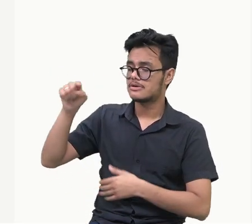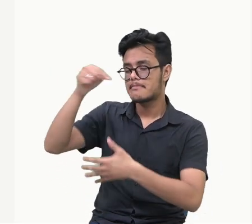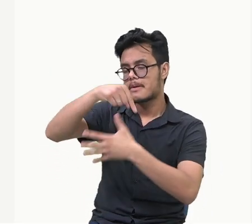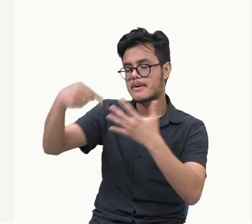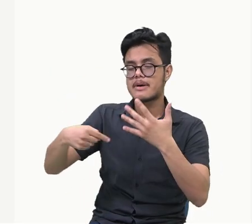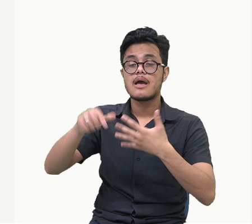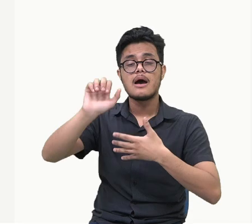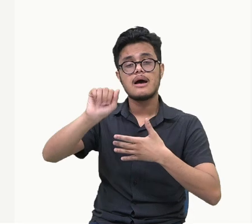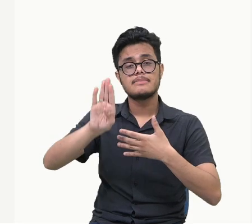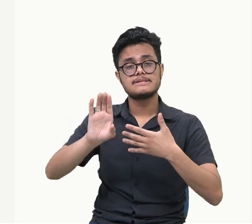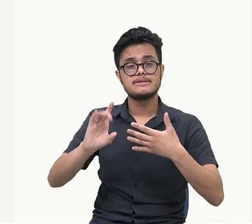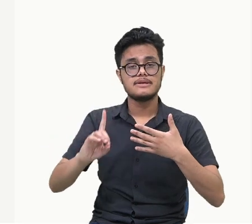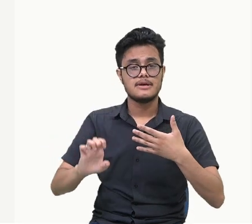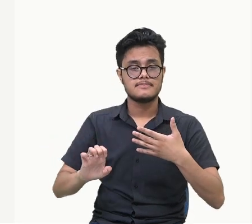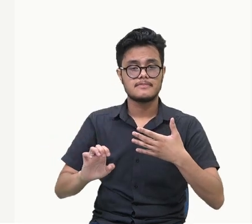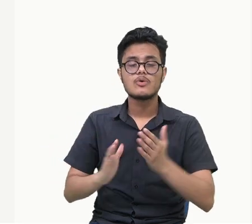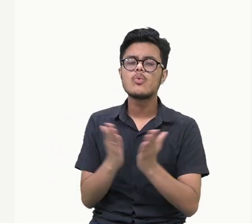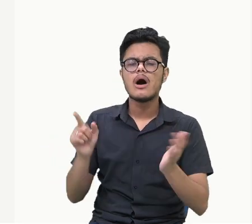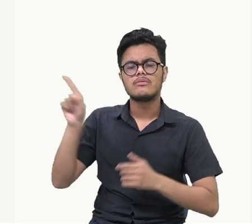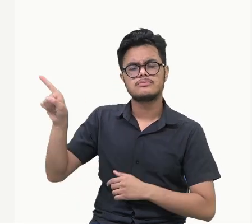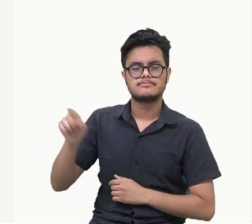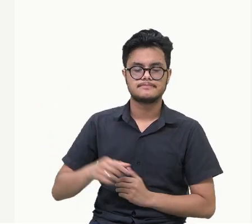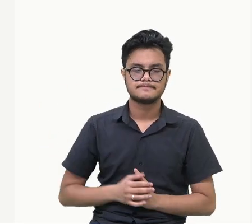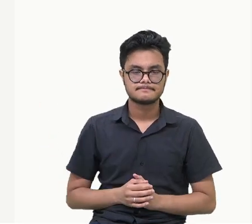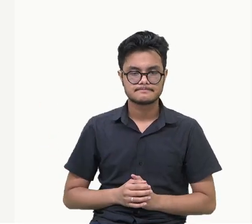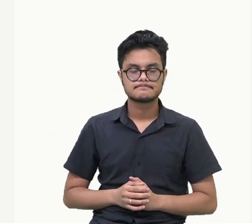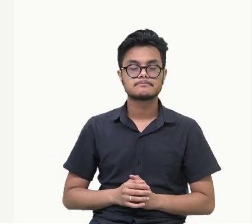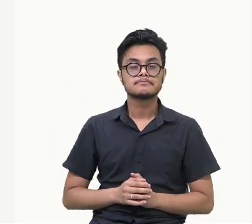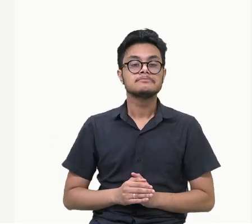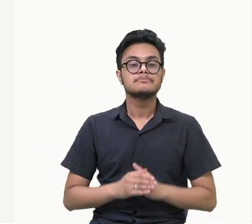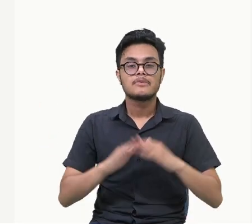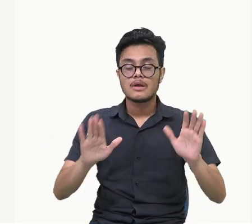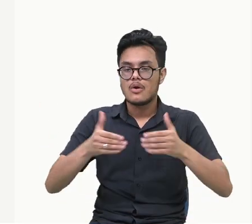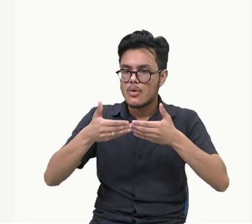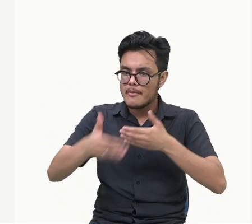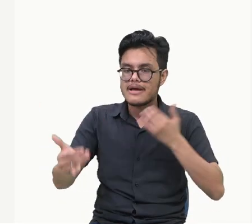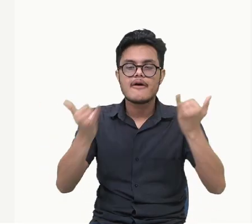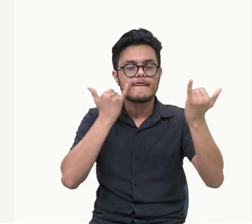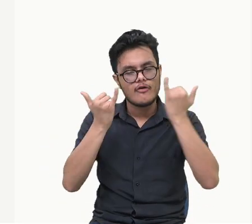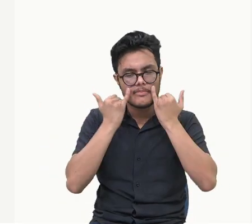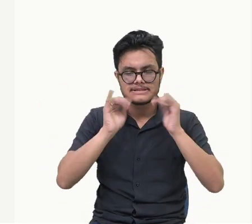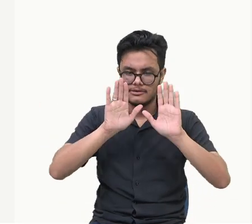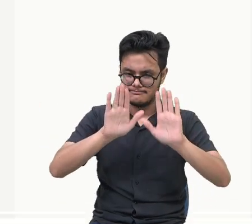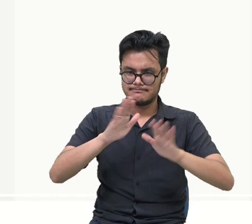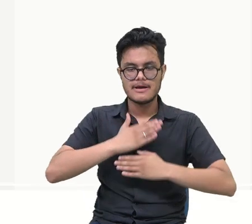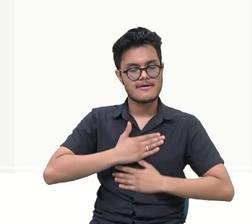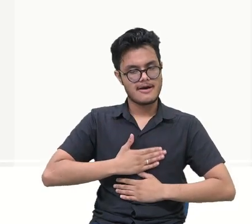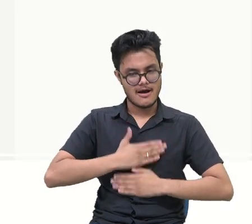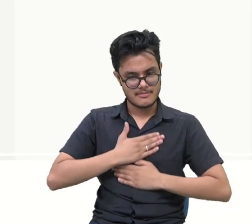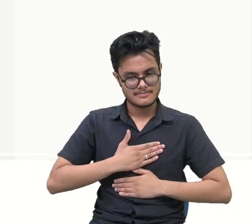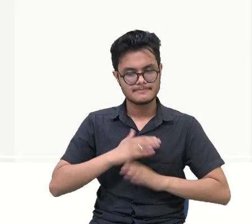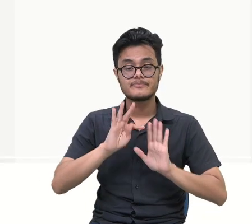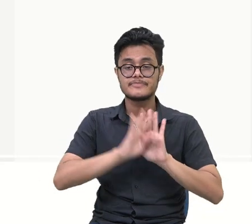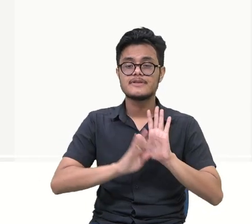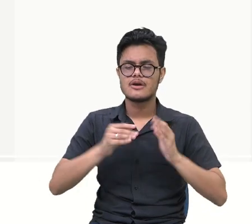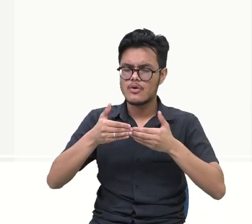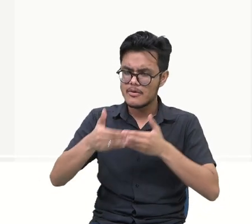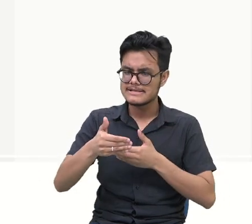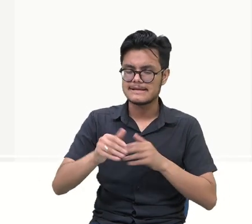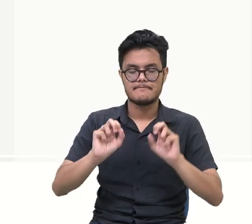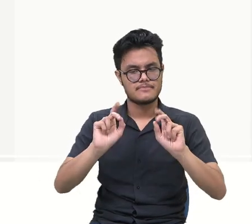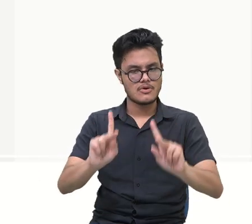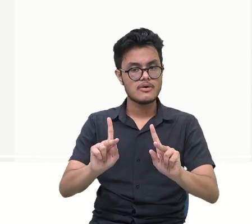qual delas? Tá? Bom, então a gente vai começar aqui, ó, fazendo algumas análises do seguinte. Ele